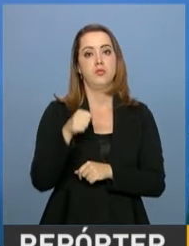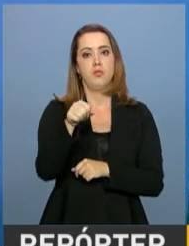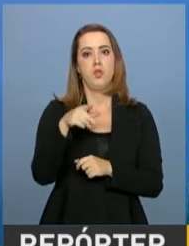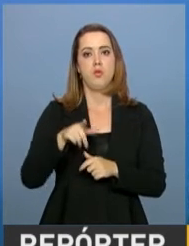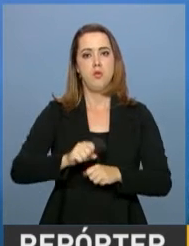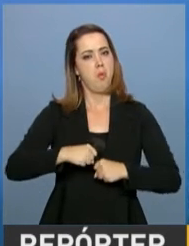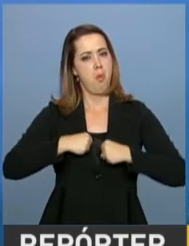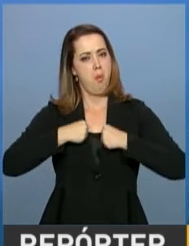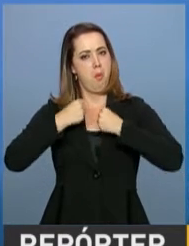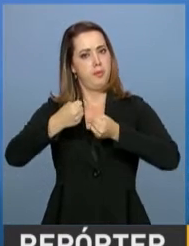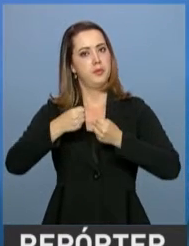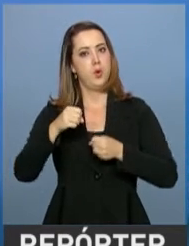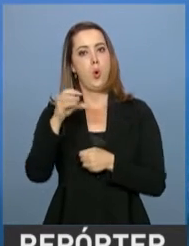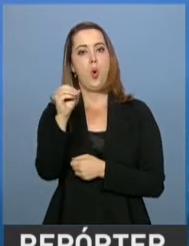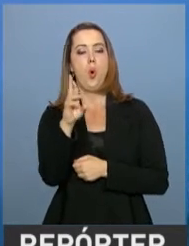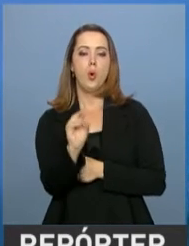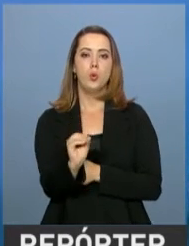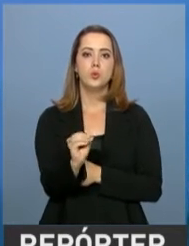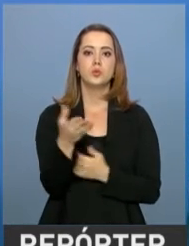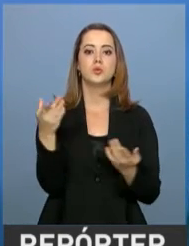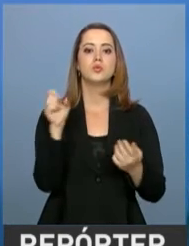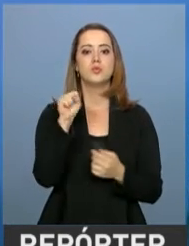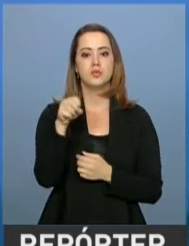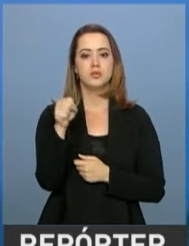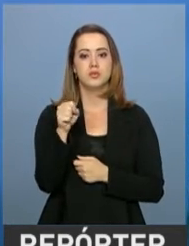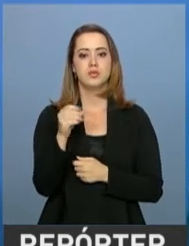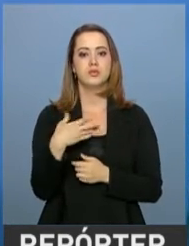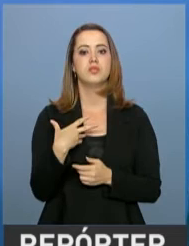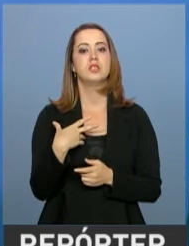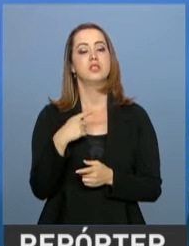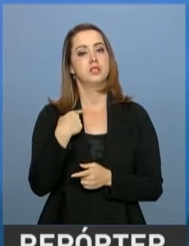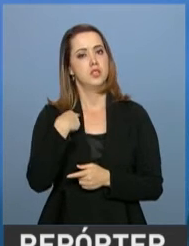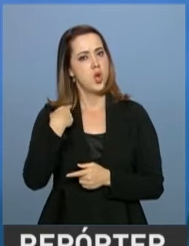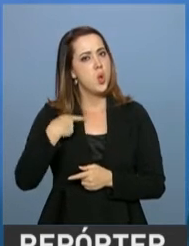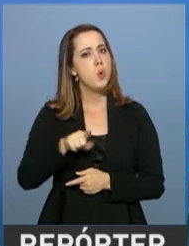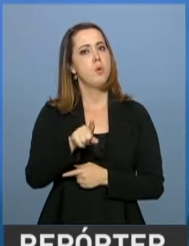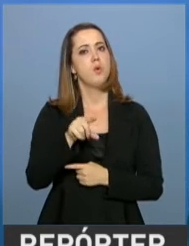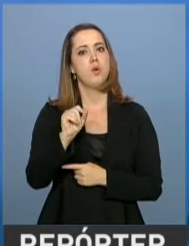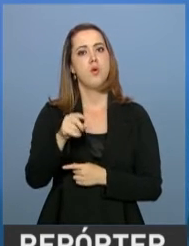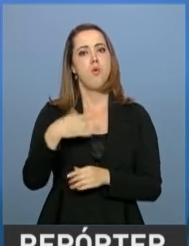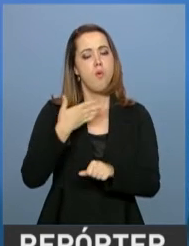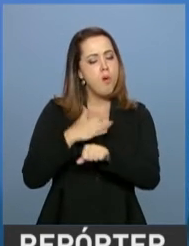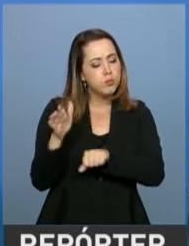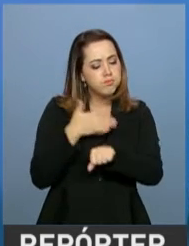brigar por ouro, sim. Vou treinar bastante